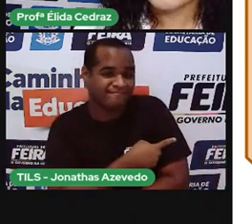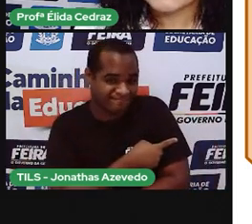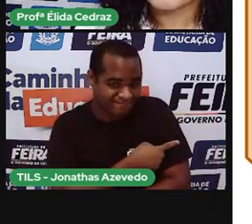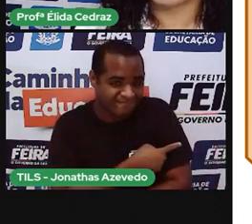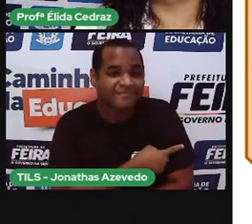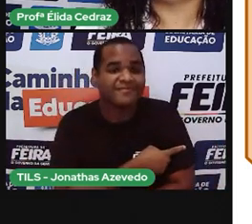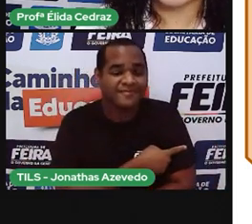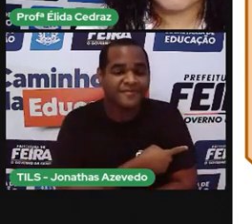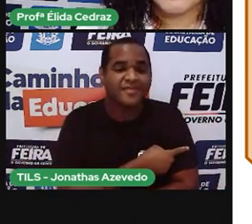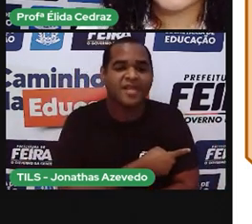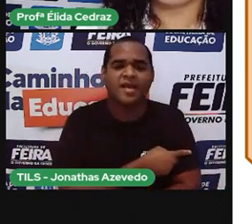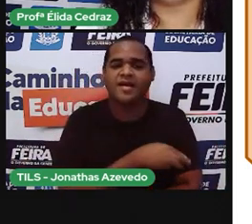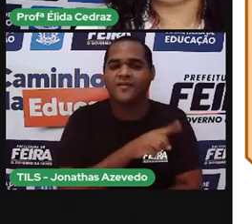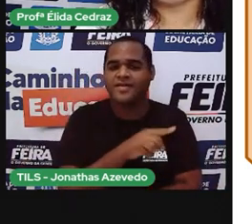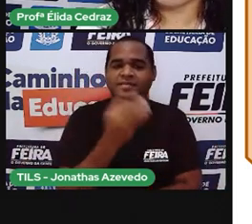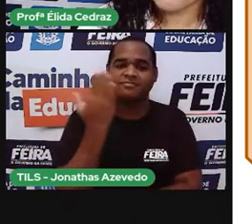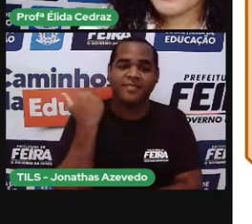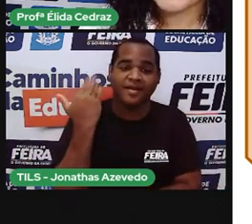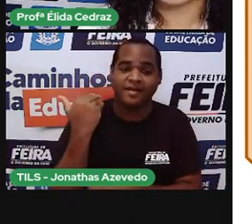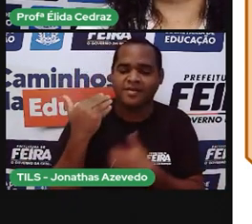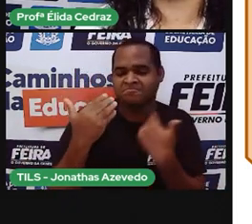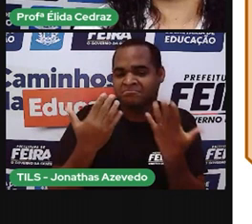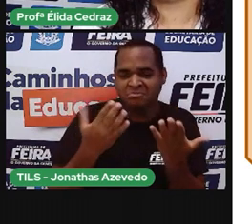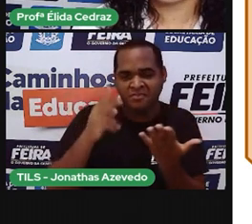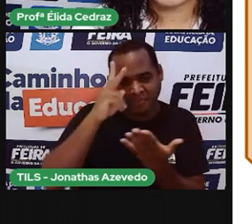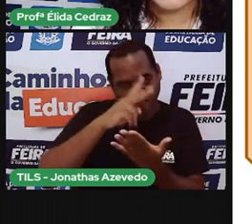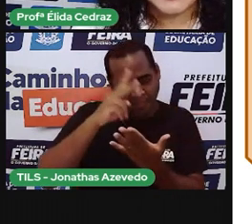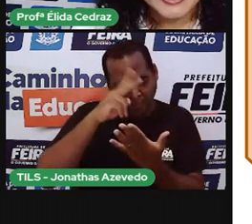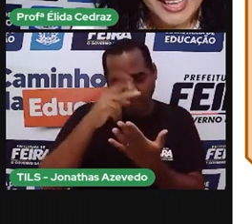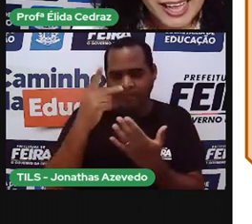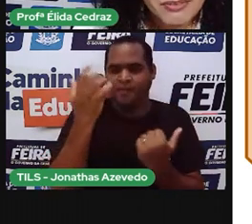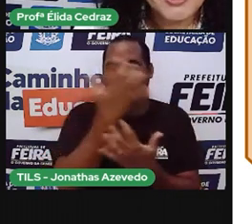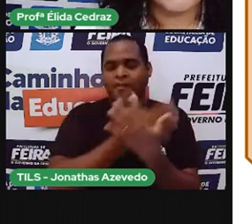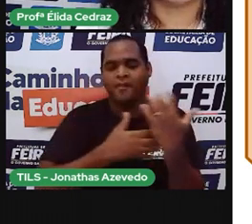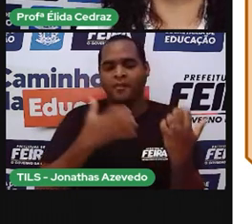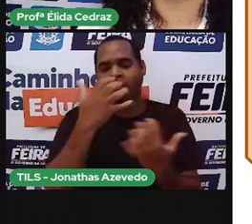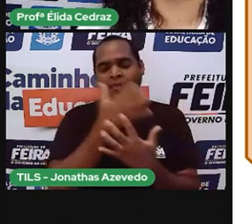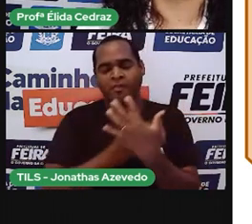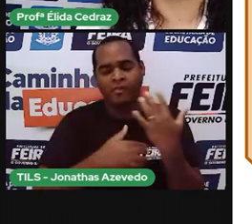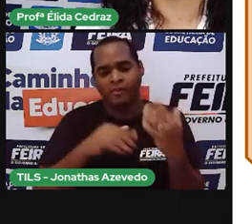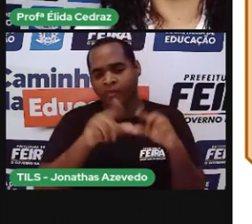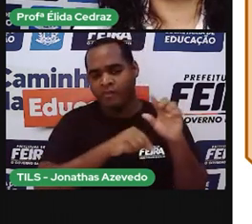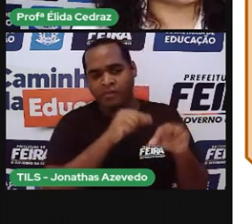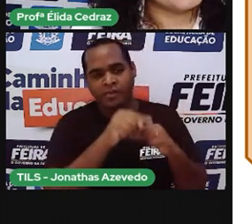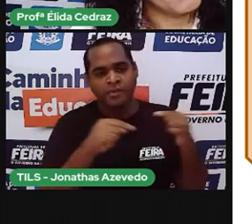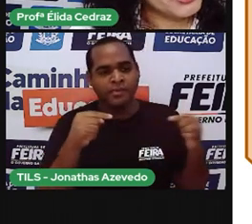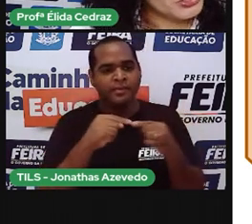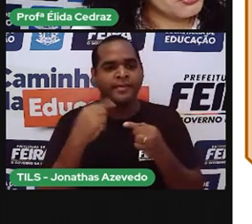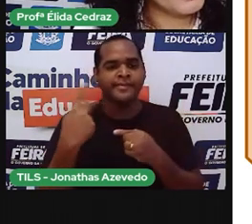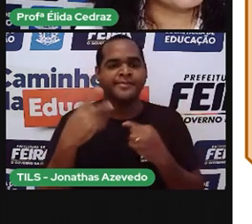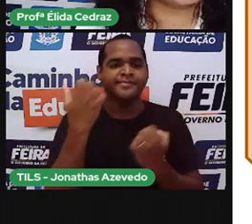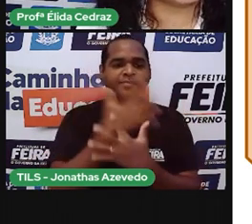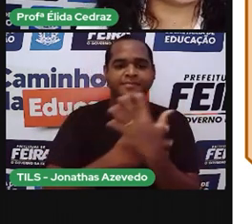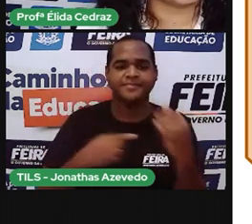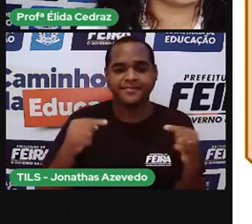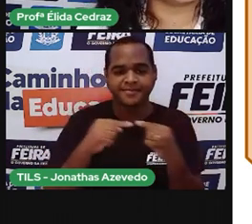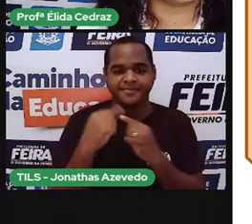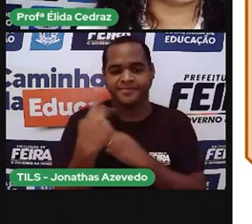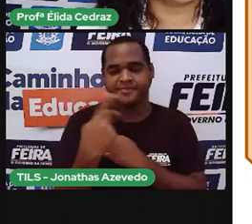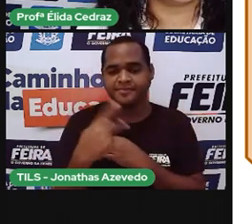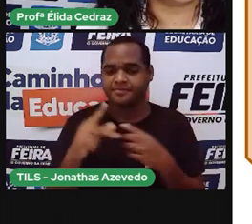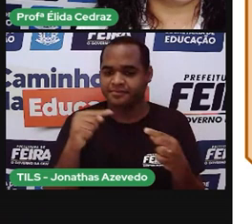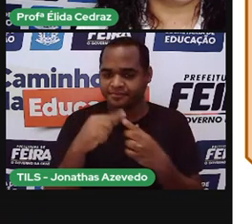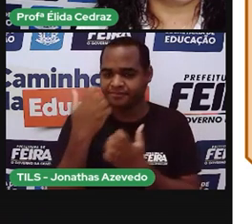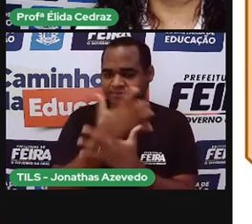é isso Você lembra de alguma música que vocês estão tavam e fala sobre instrumentos